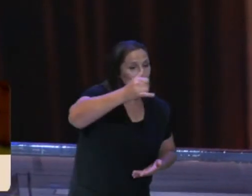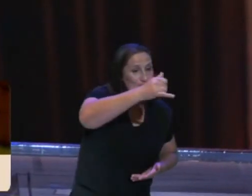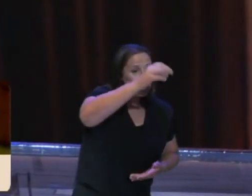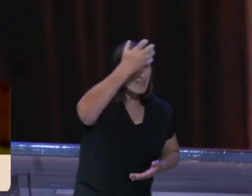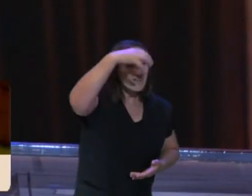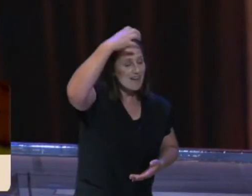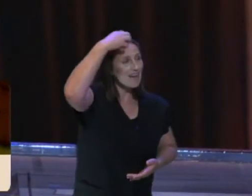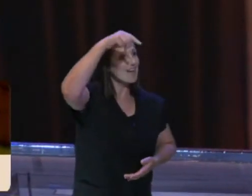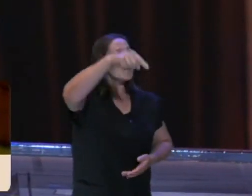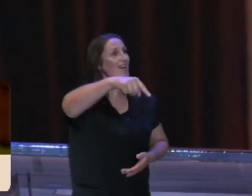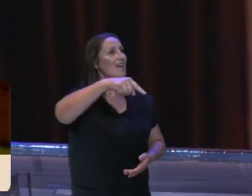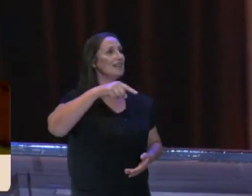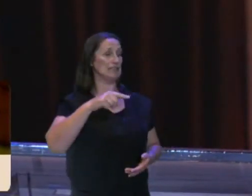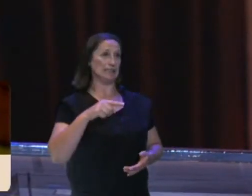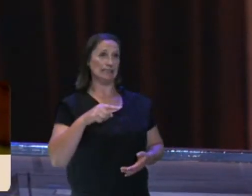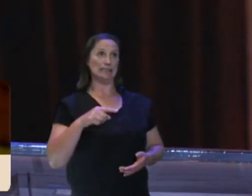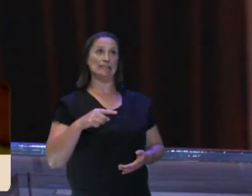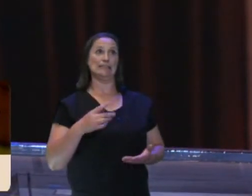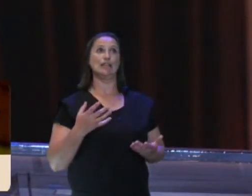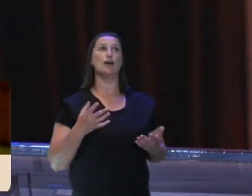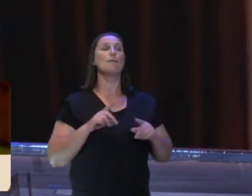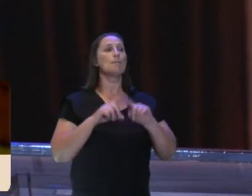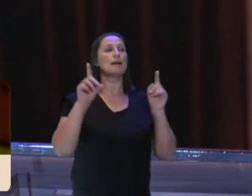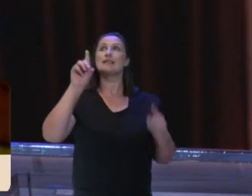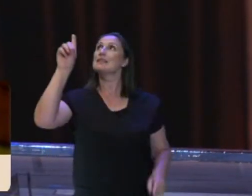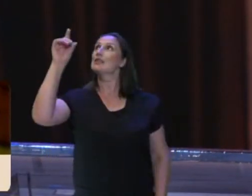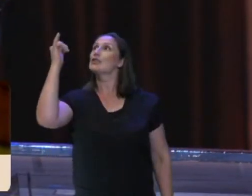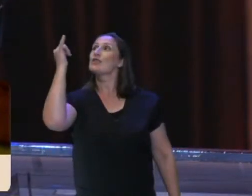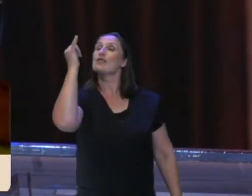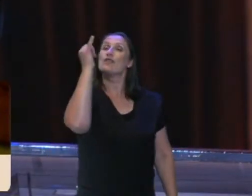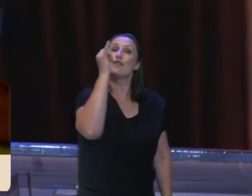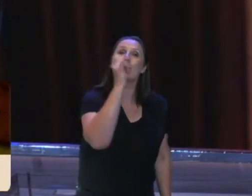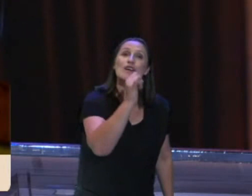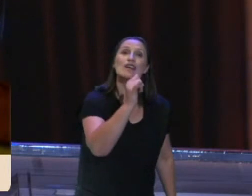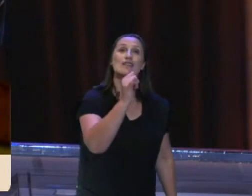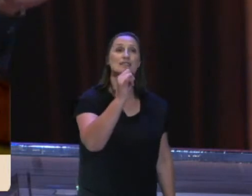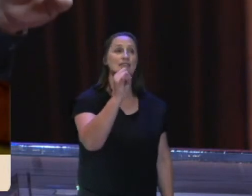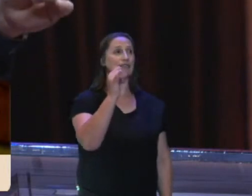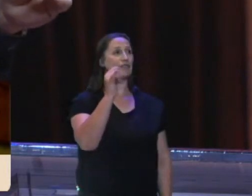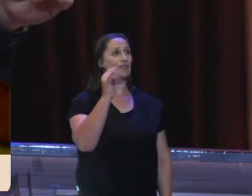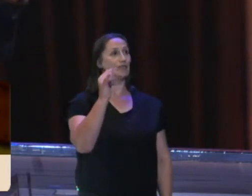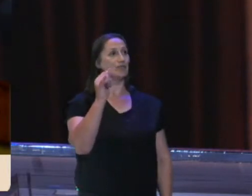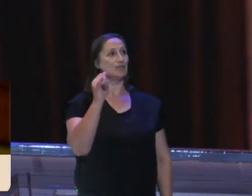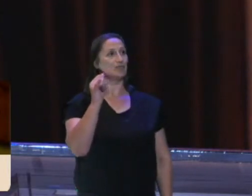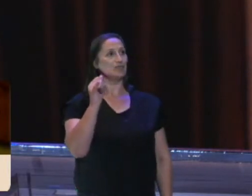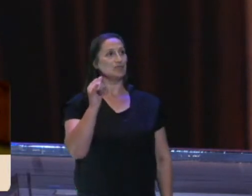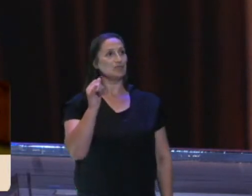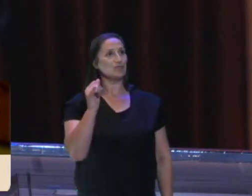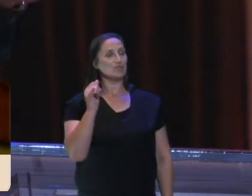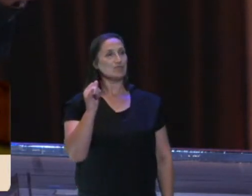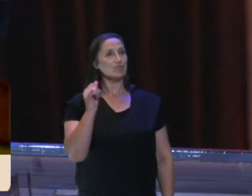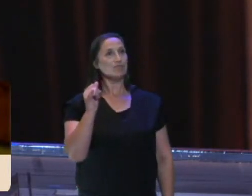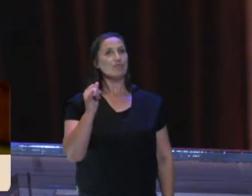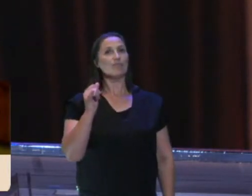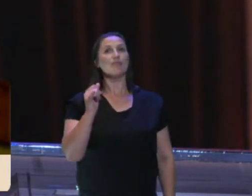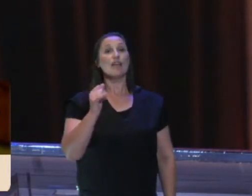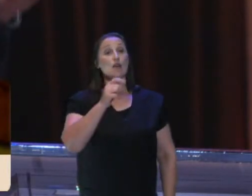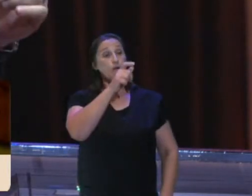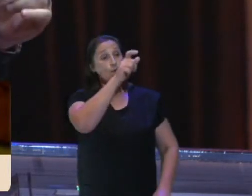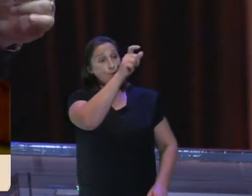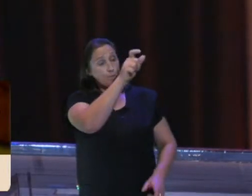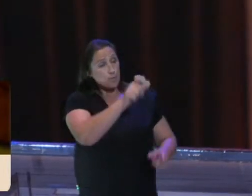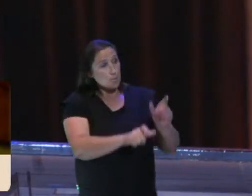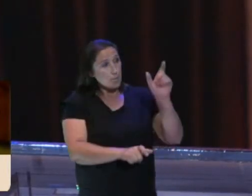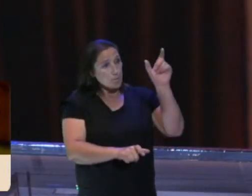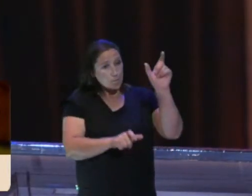Senhor. Mas o Senhor está dizendo: eu te coloco como homem de valor, como mulher de